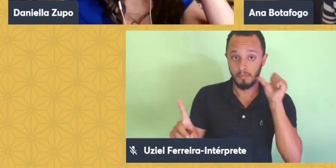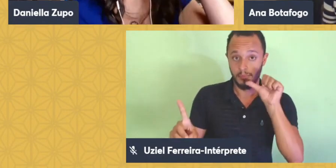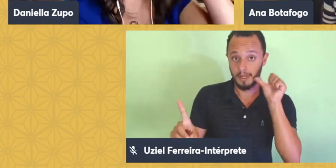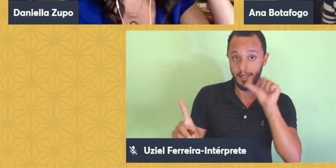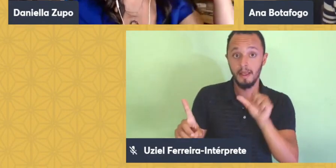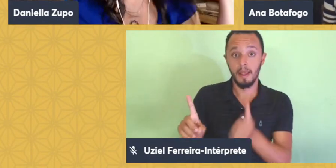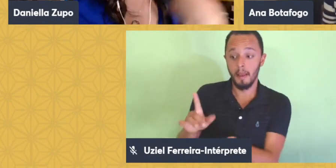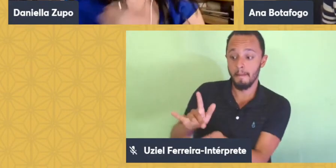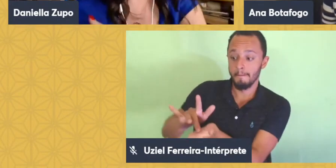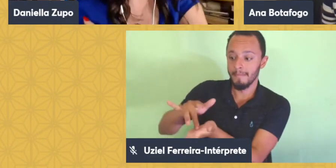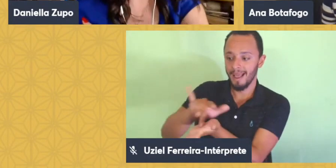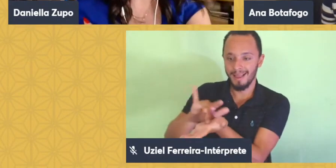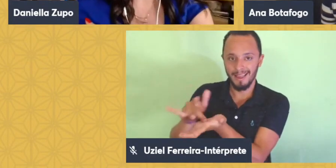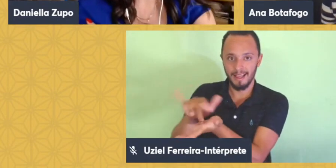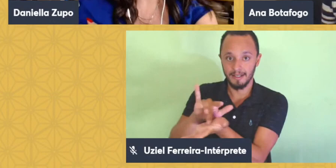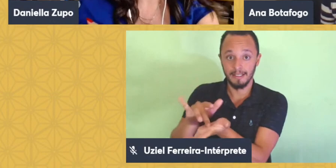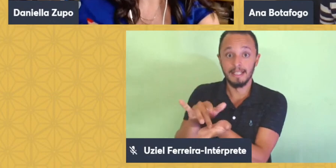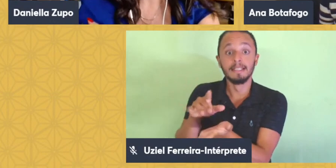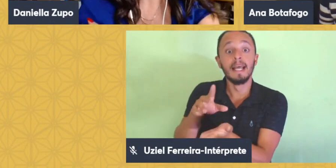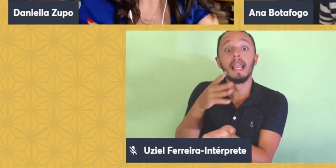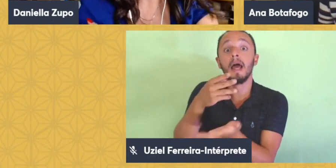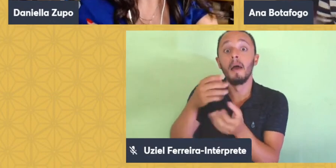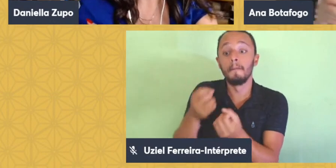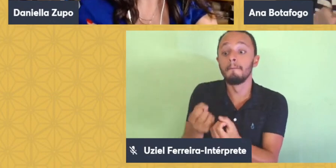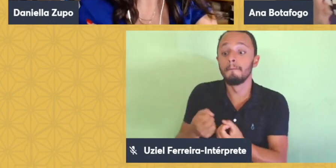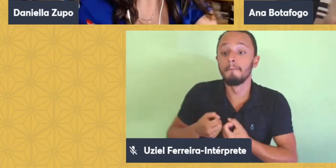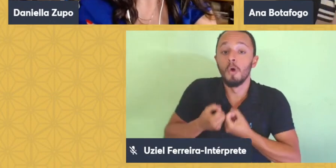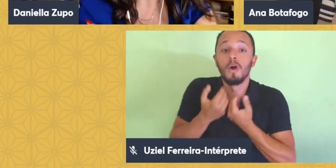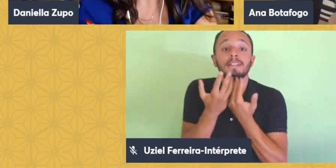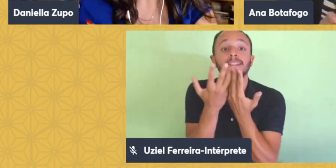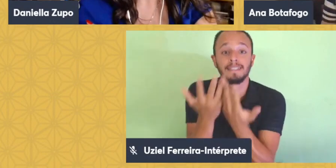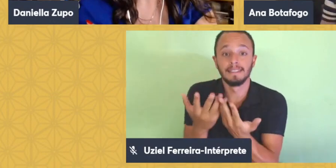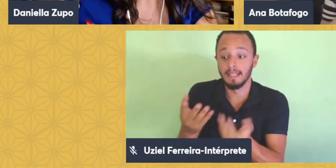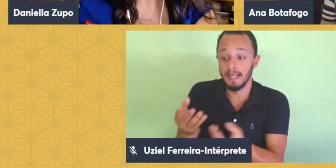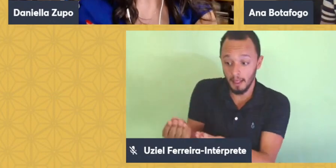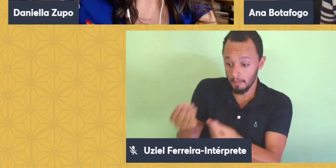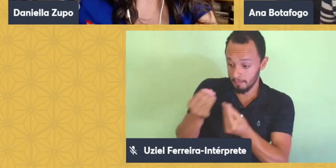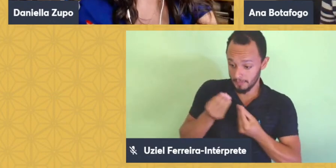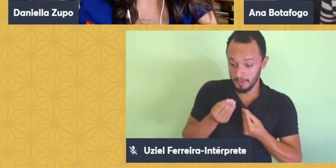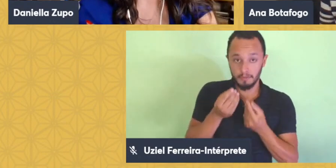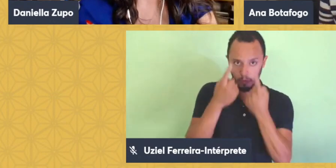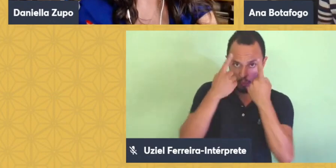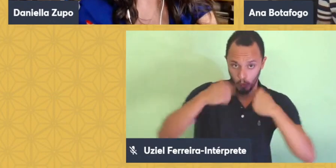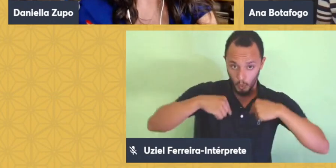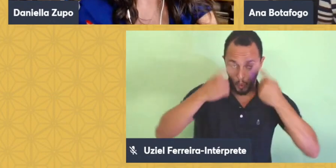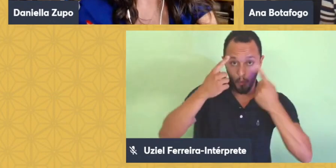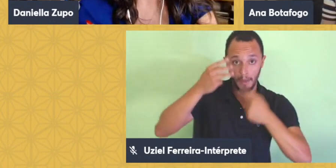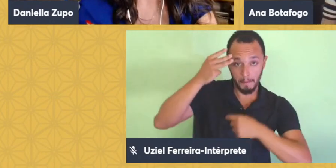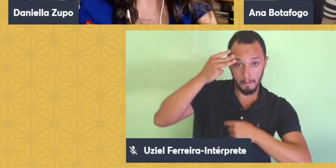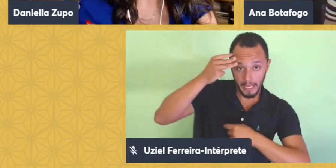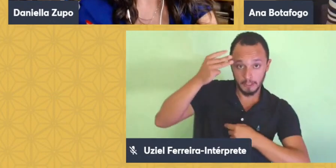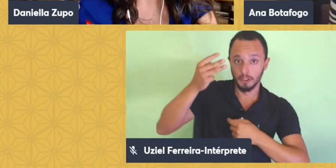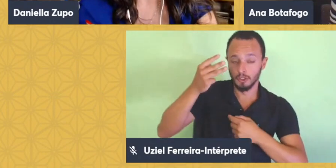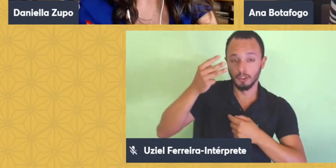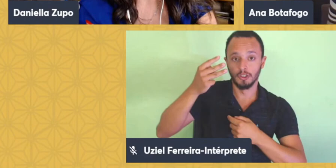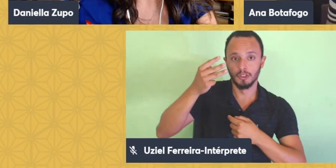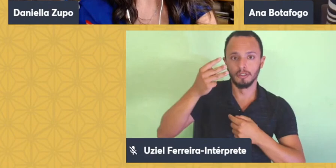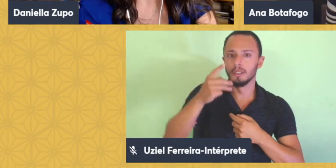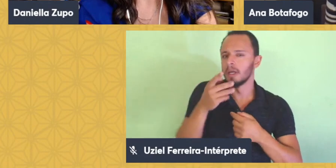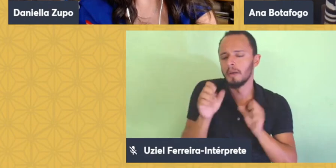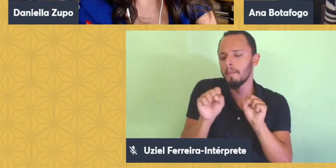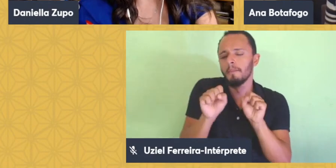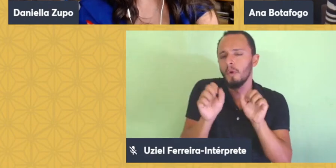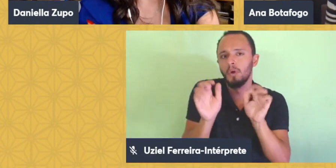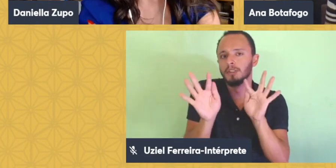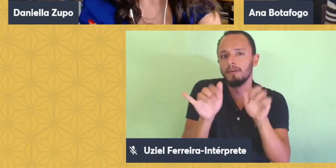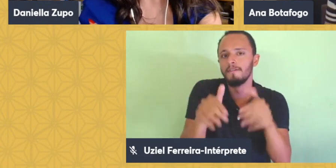coisinha escrita sobre corpo e mente que eu acho que é importante que a gente tão e eu só de repente eu posso terminar